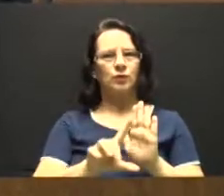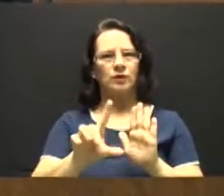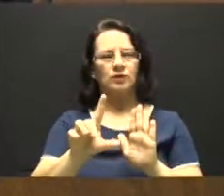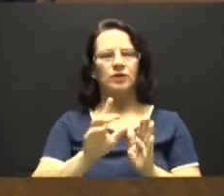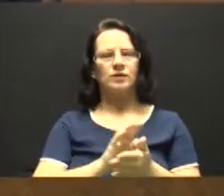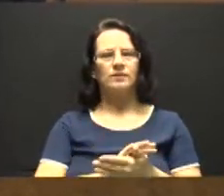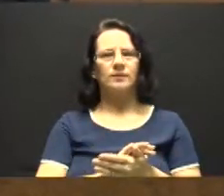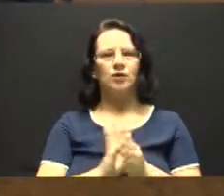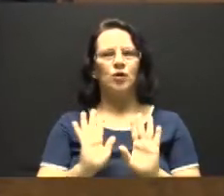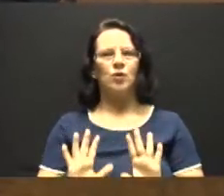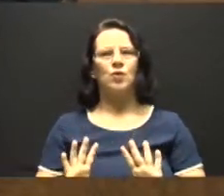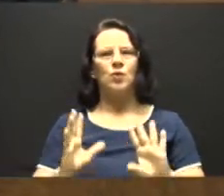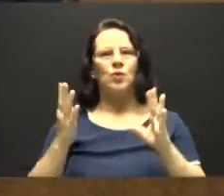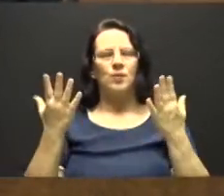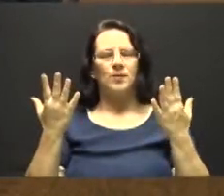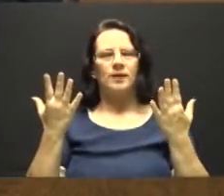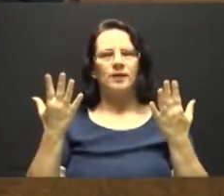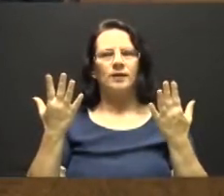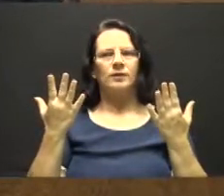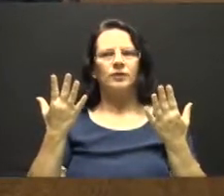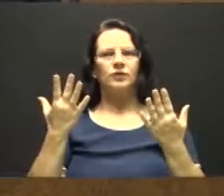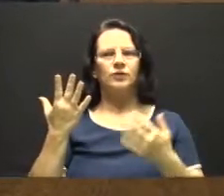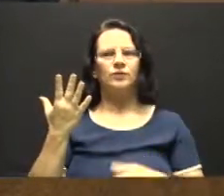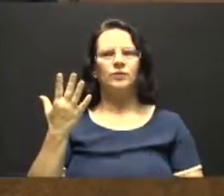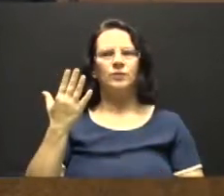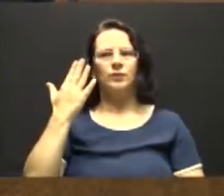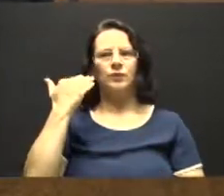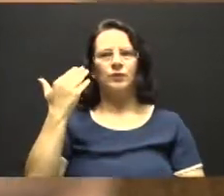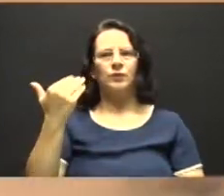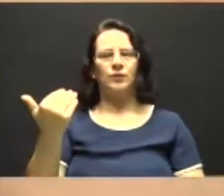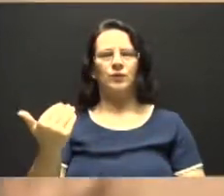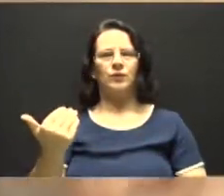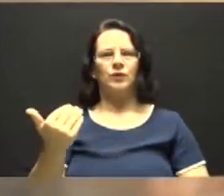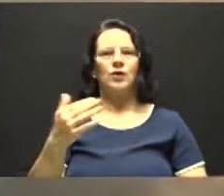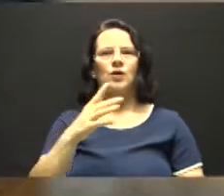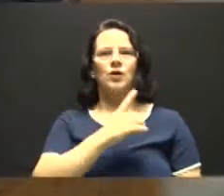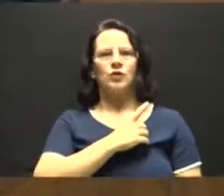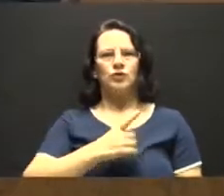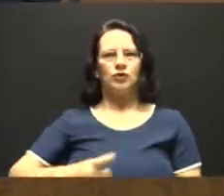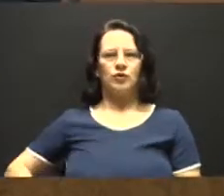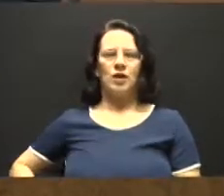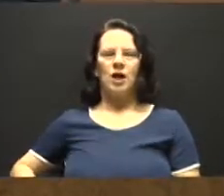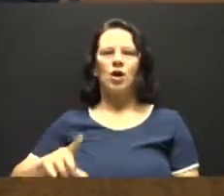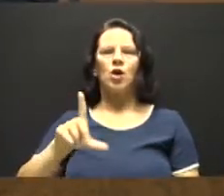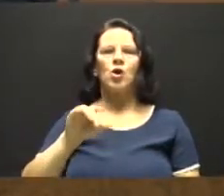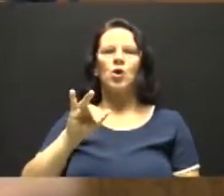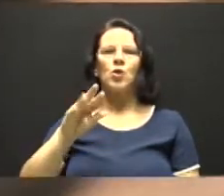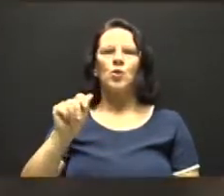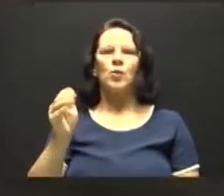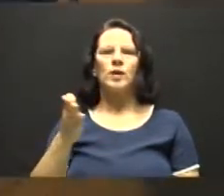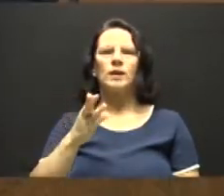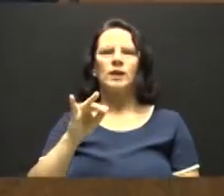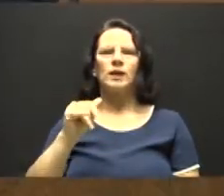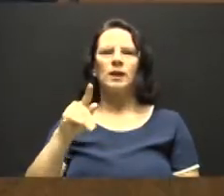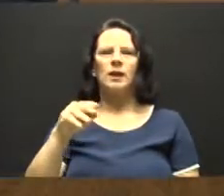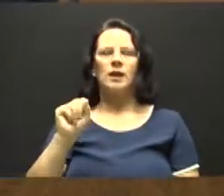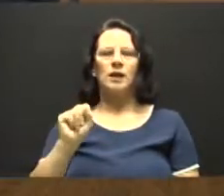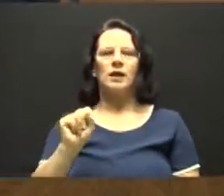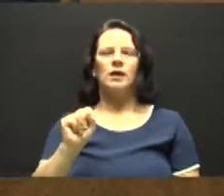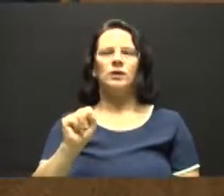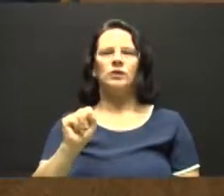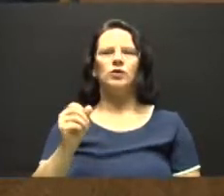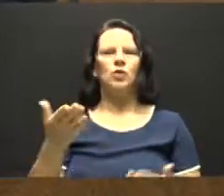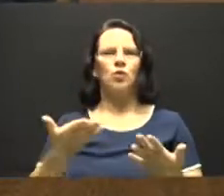estar mais justa homenagem ao reverendíssimo senhor já com luís carlos nunes de santana digníssimo